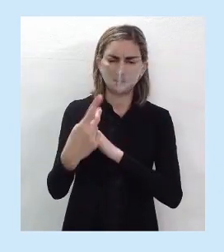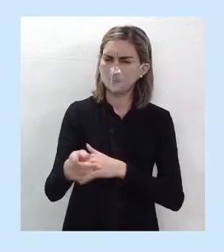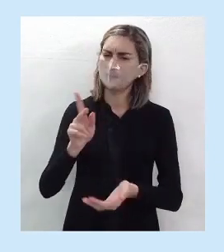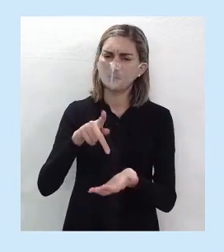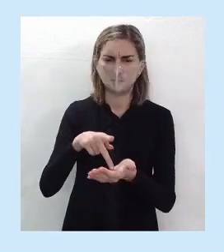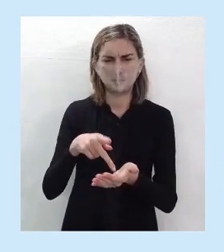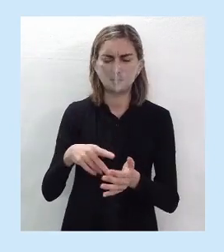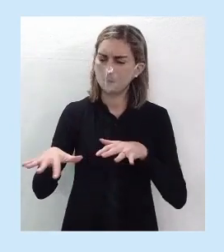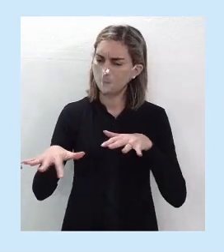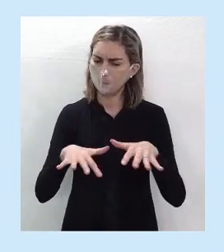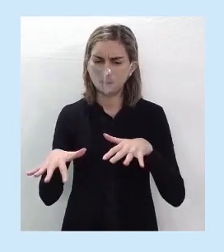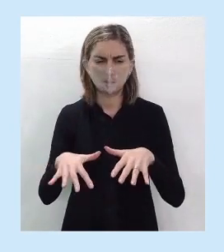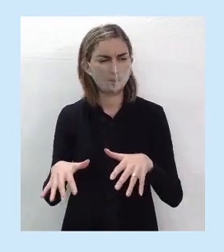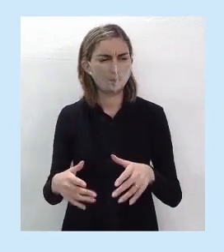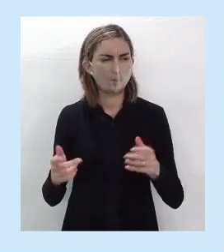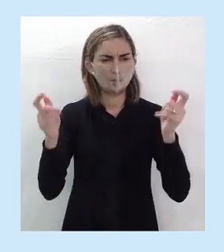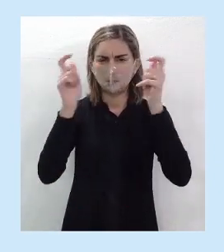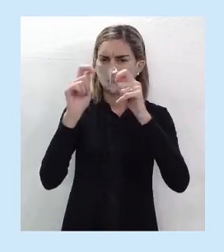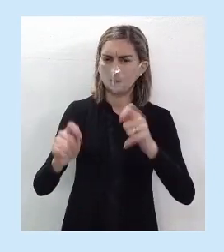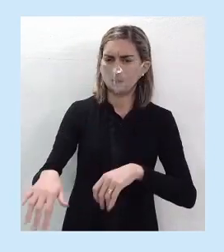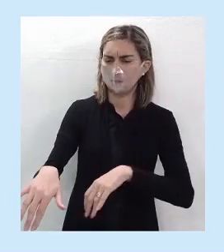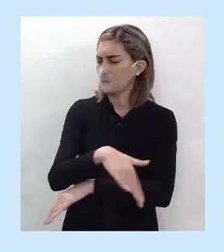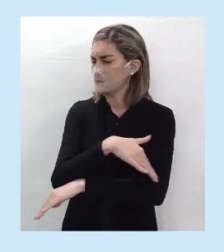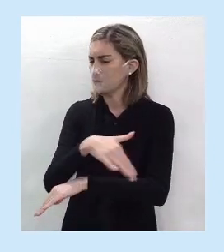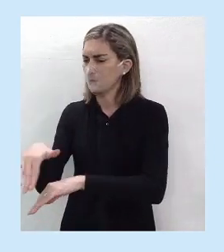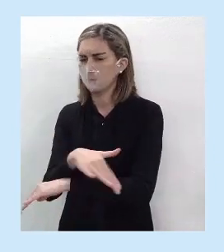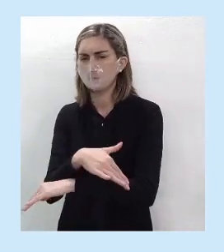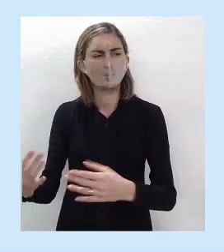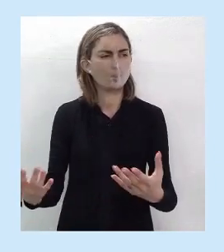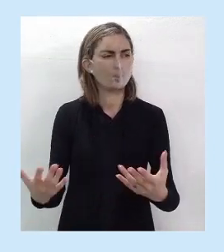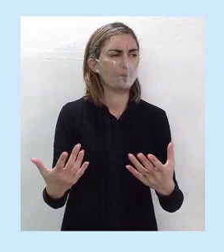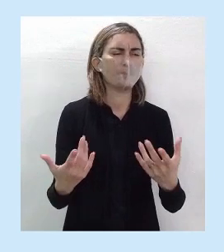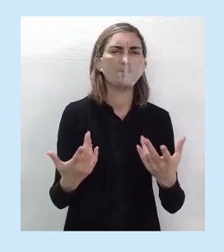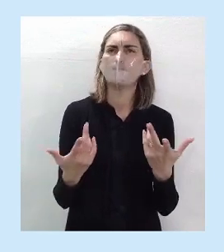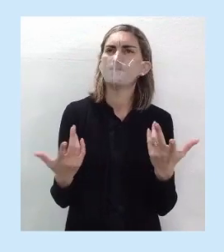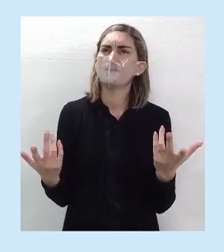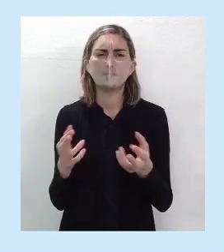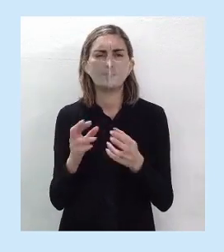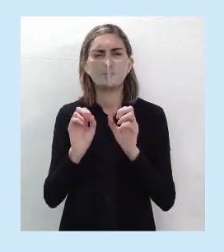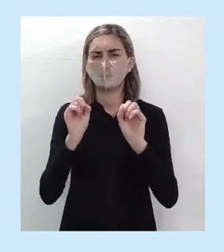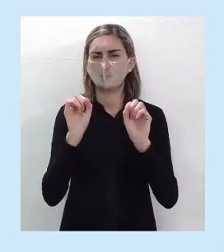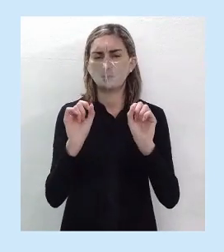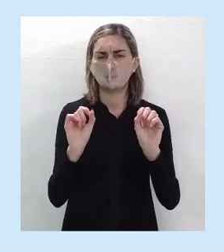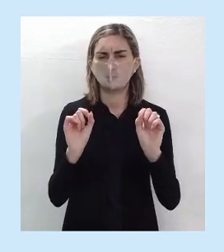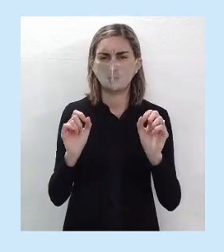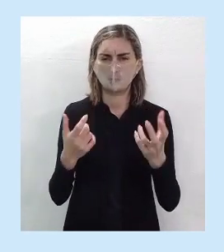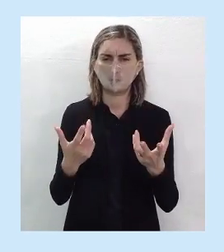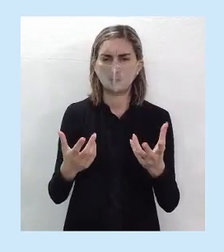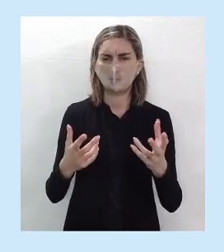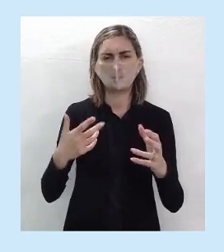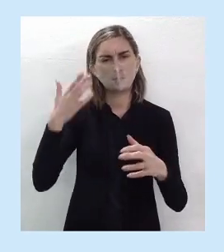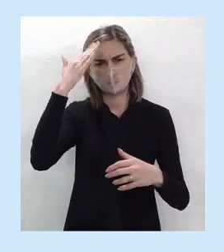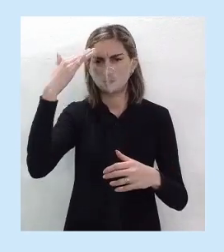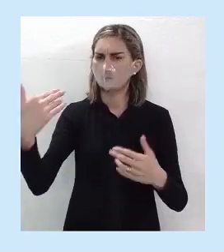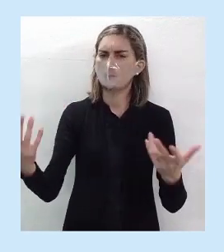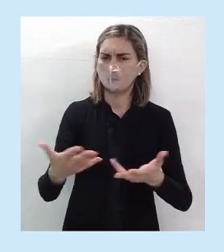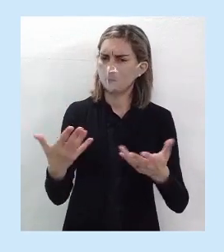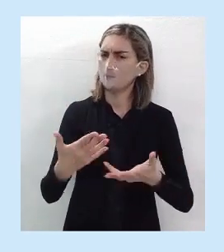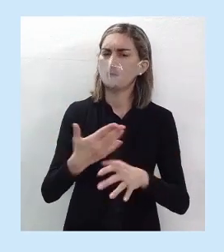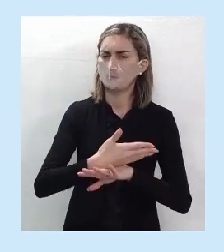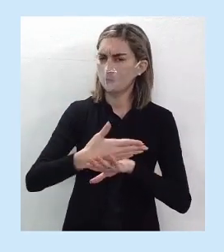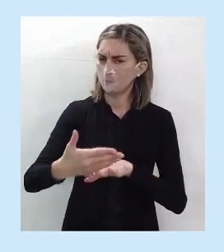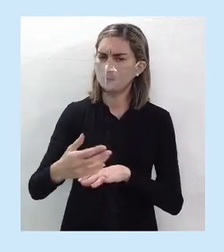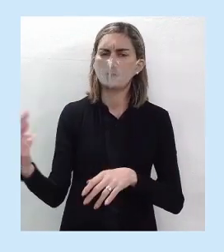verdade, do movimento das artes urbanas, que está super, assim, não somente em alta agora, mas tem